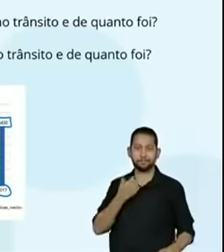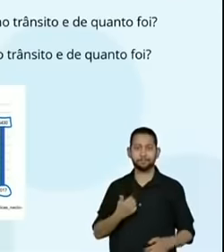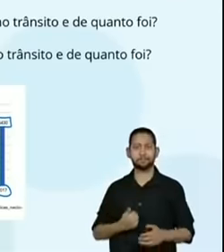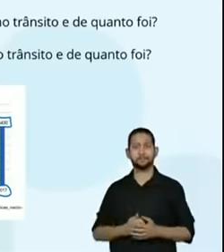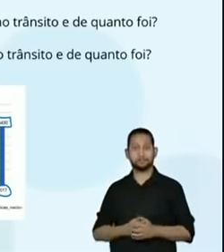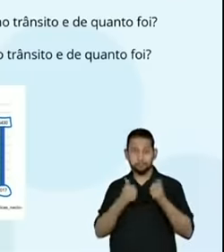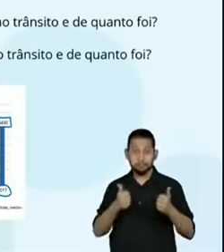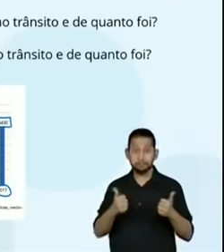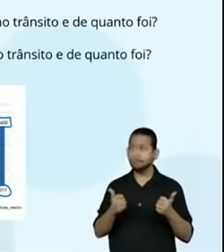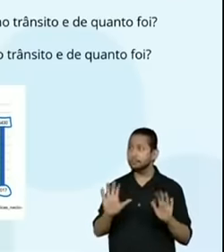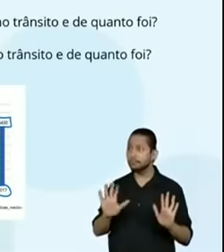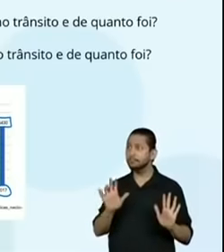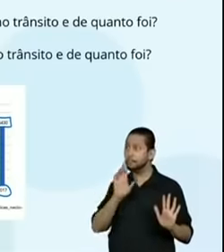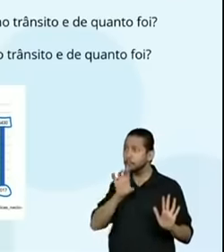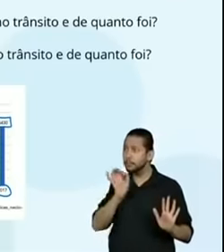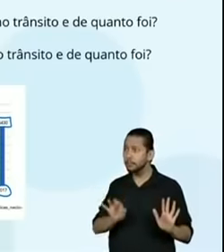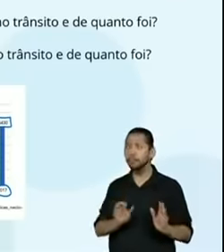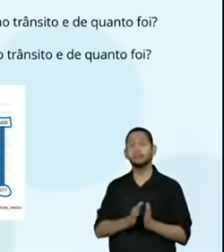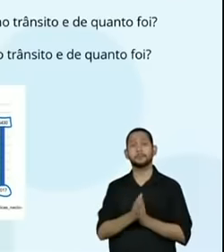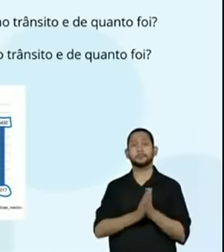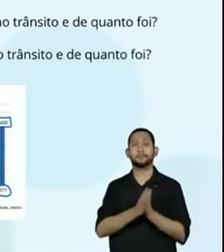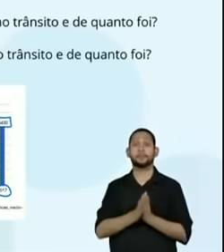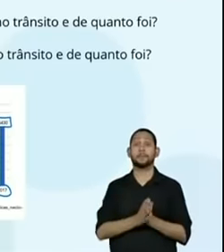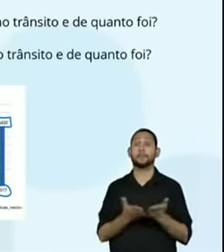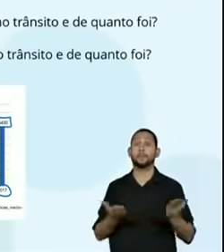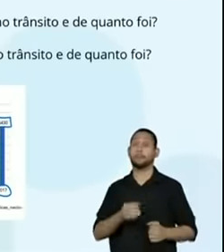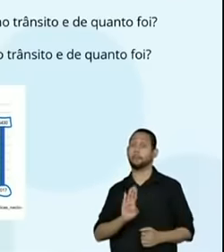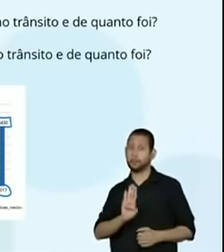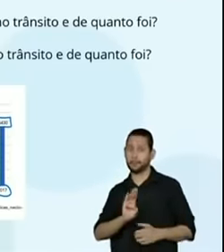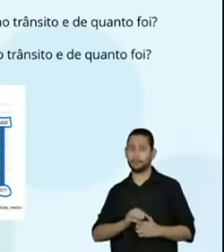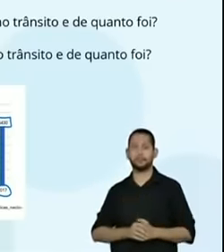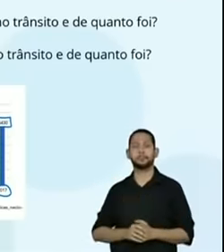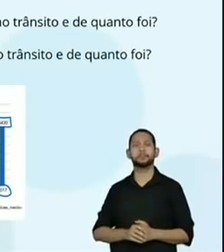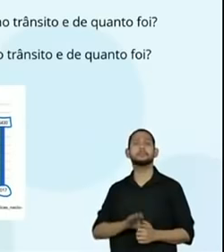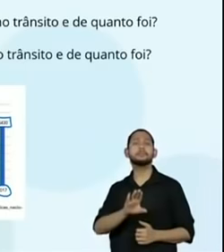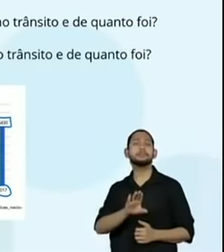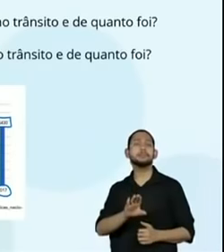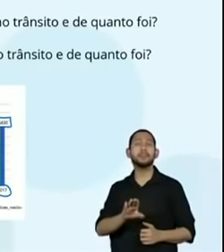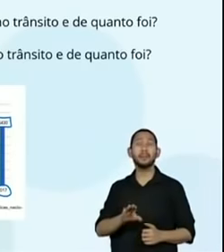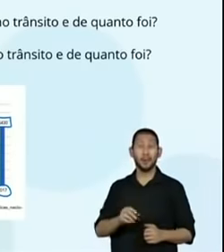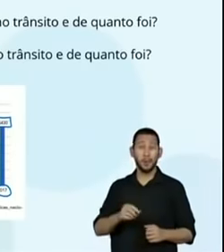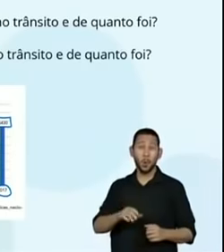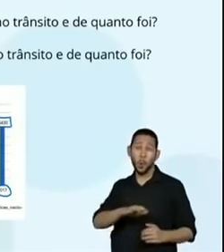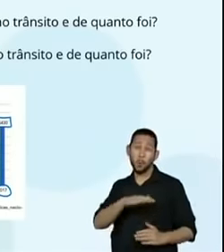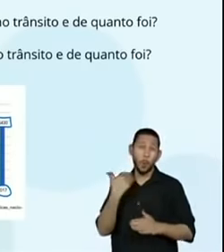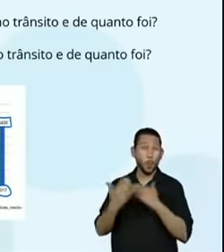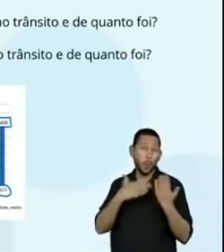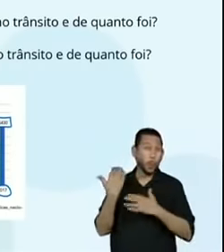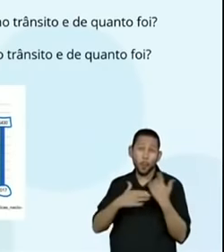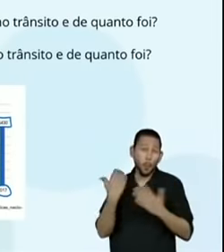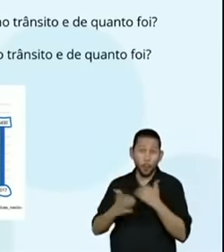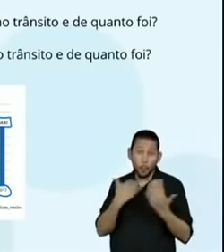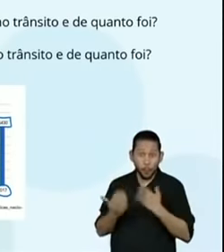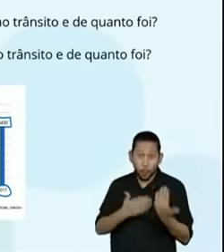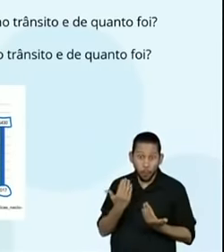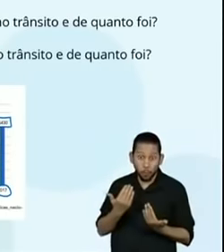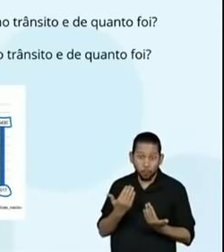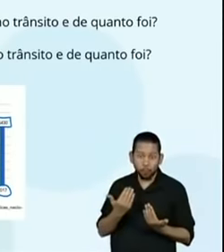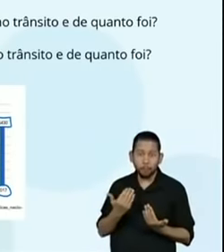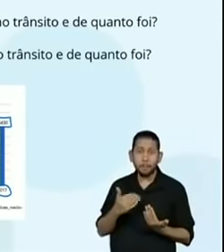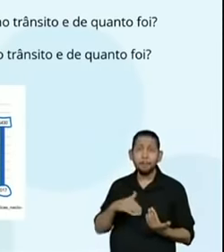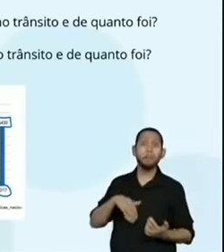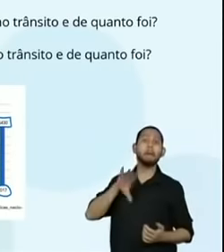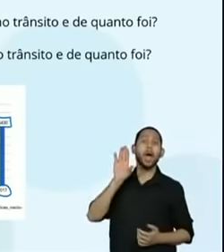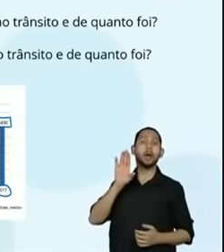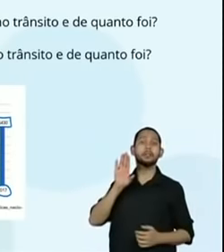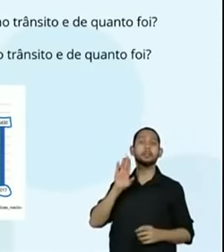Ok? Vamos para a pergunta B? Em que ano houve o maior, agora é o maior, é o inverso, o